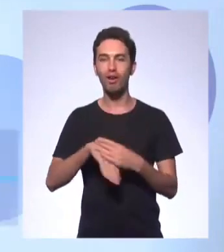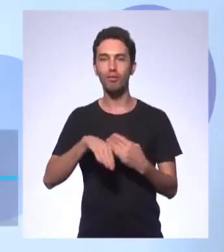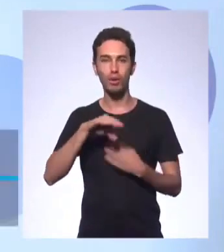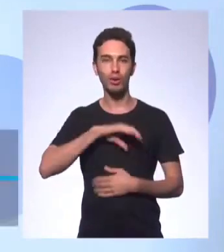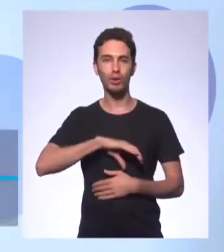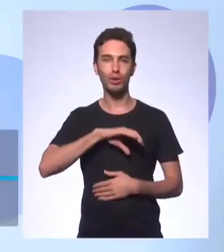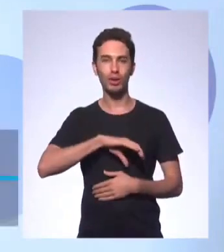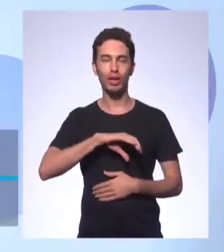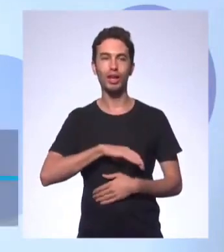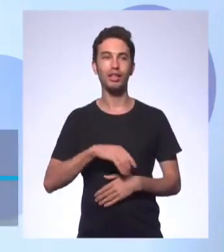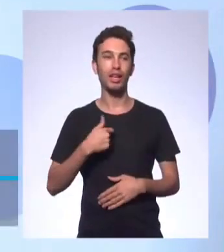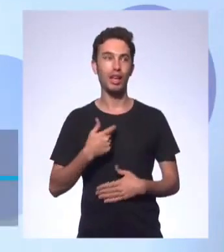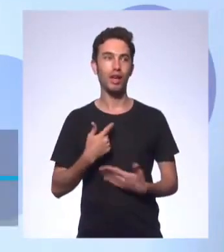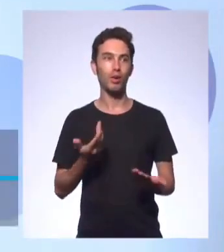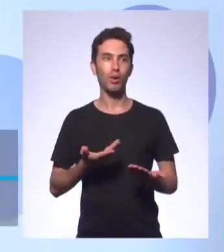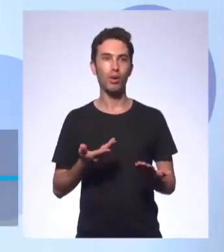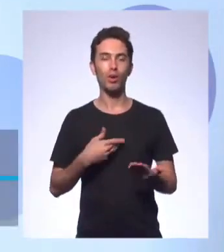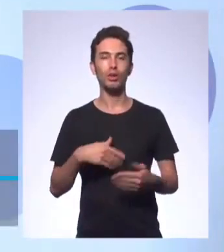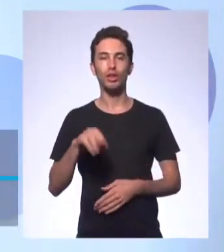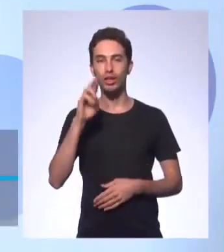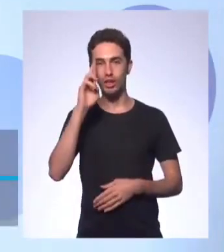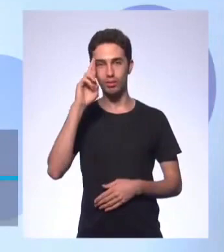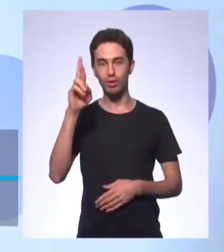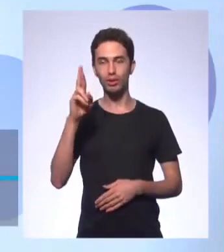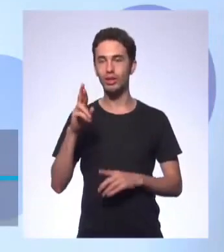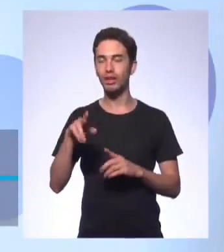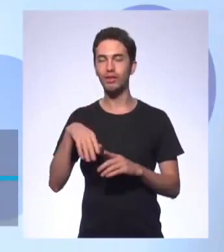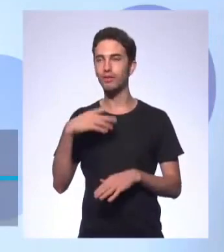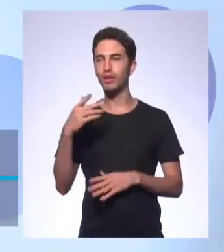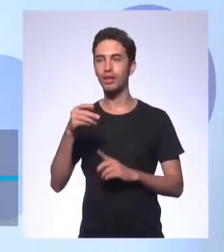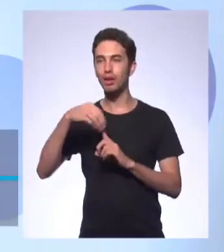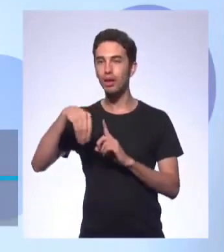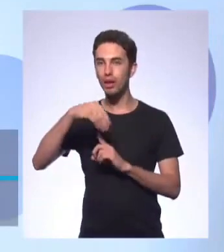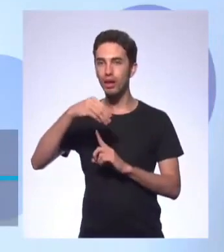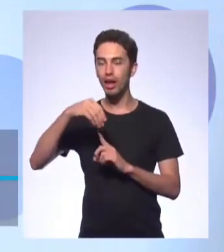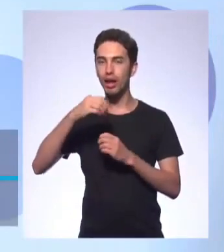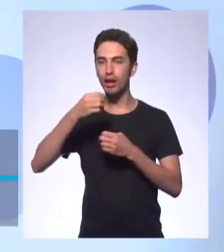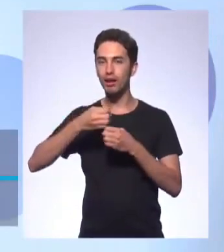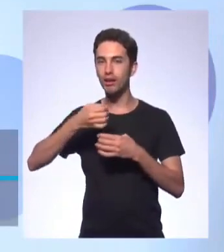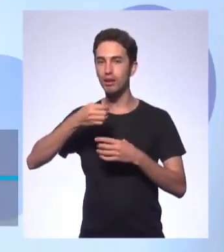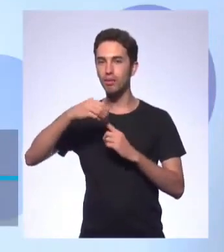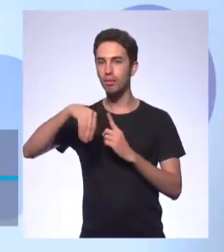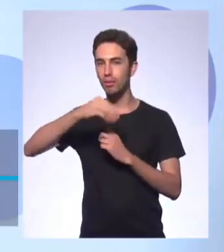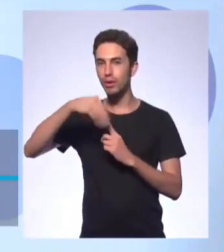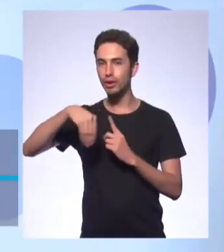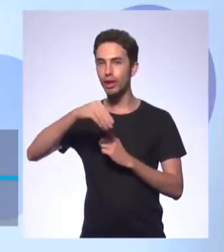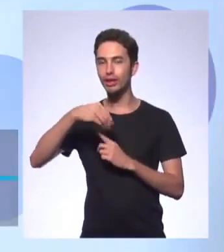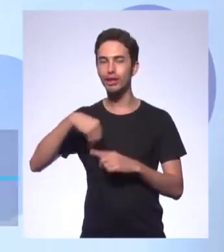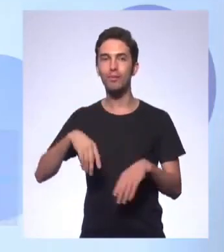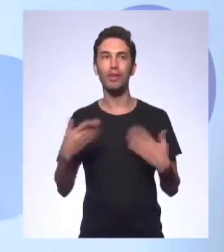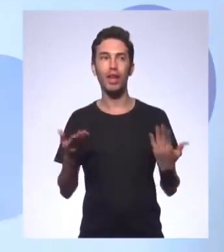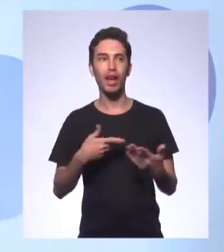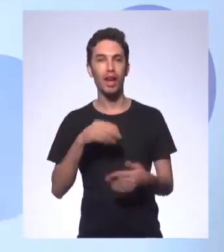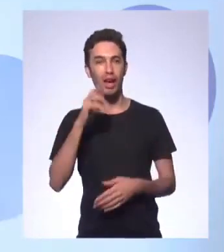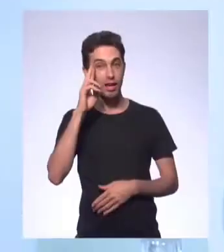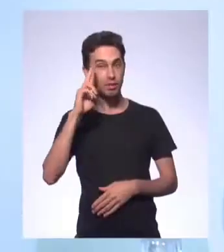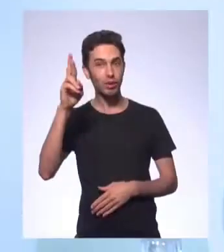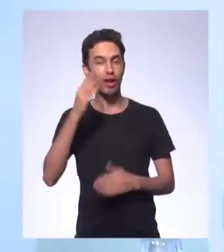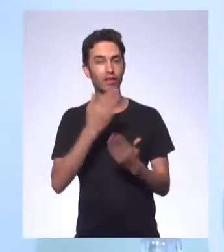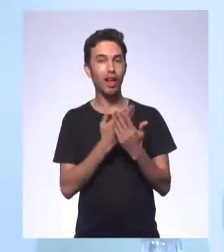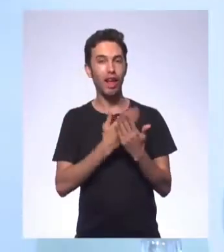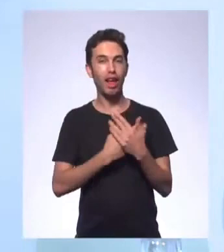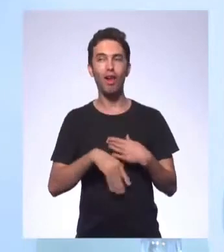sou a porta-voz de vocês, então sejam muito bem-vindos os professores e os alunos. Tudo bem, Tayana? Tudo